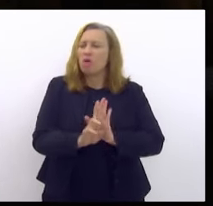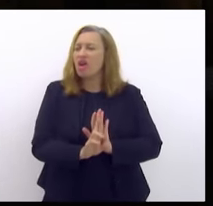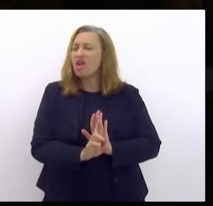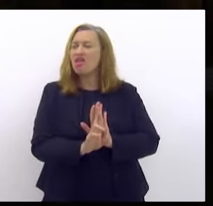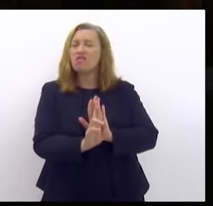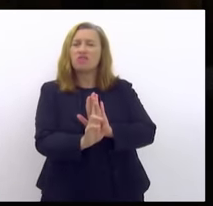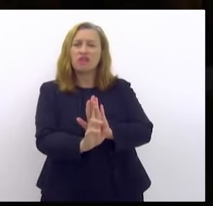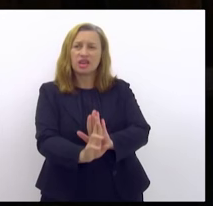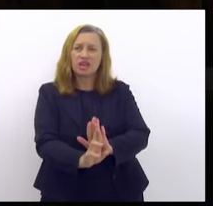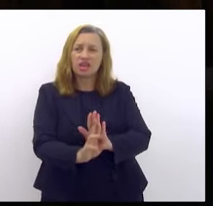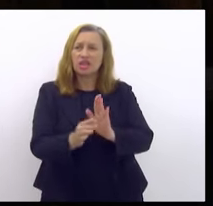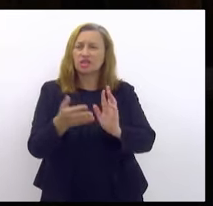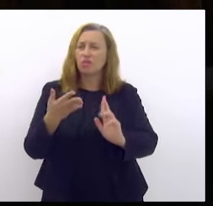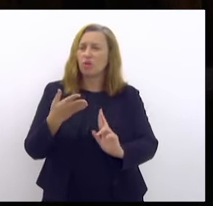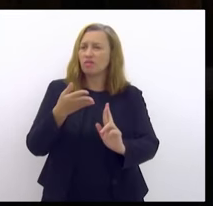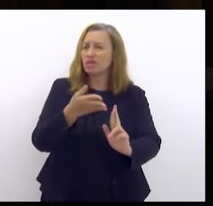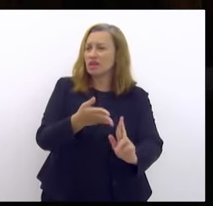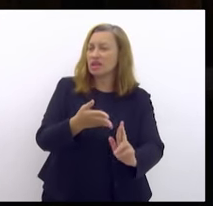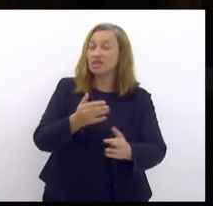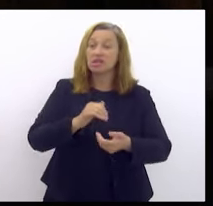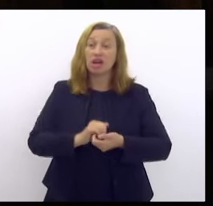referência aquele conto